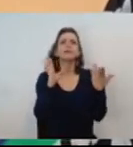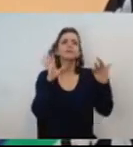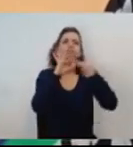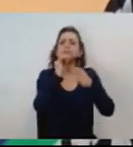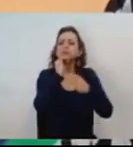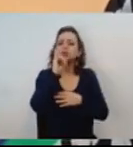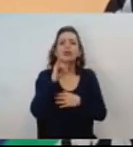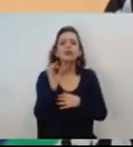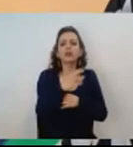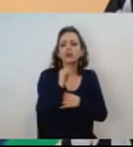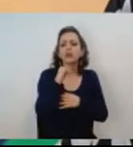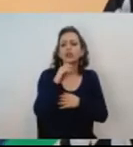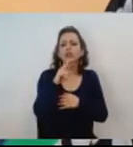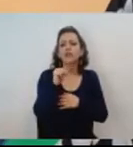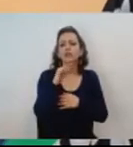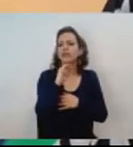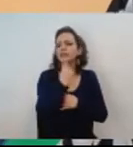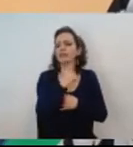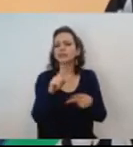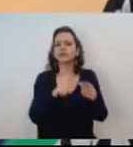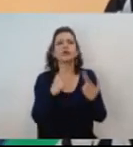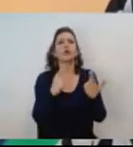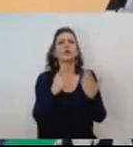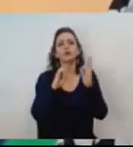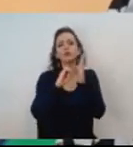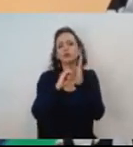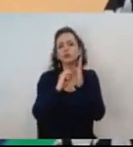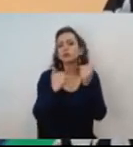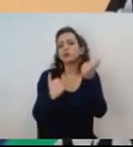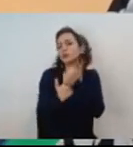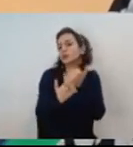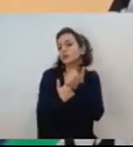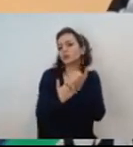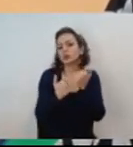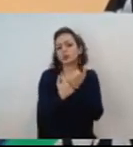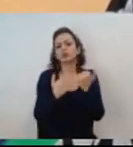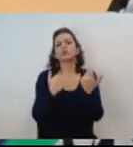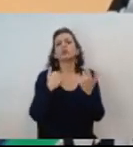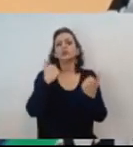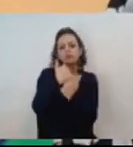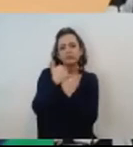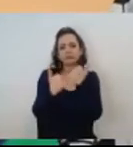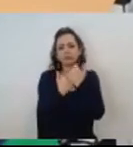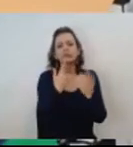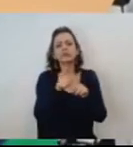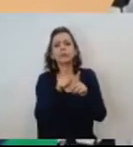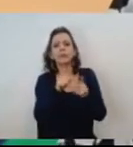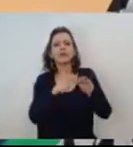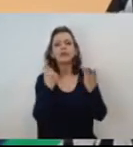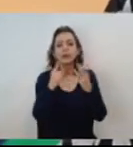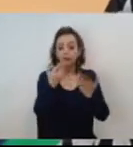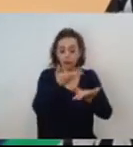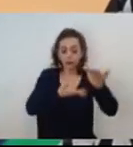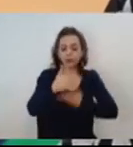a sustentabilidade a solidariedade e acima de tudo EA humildade né